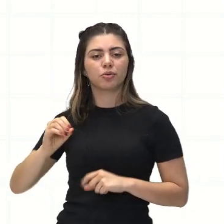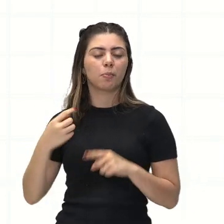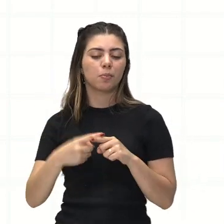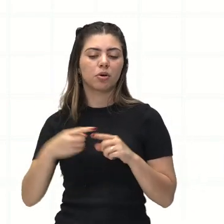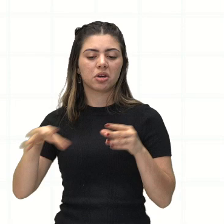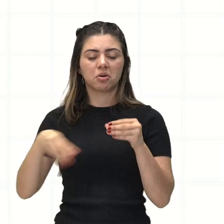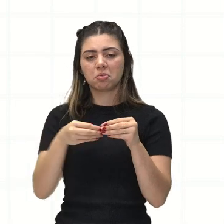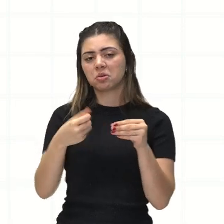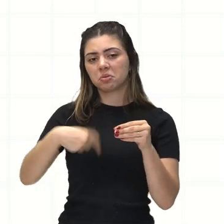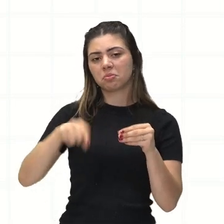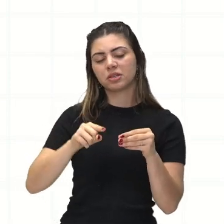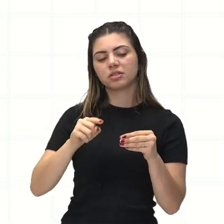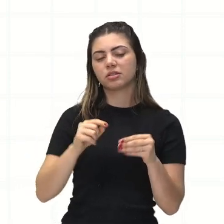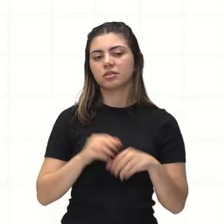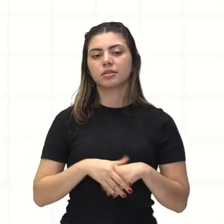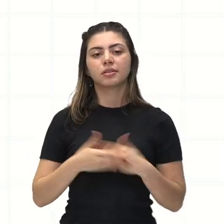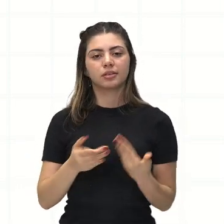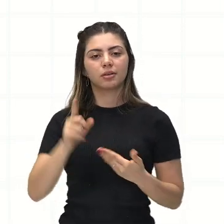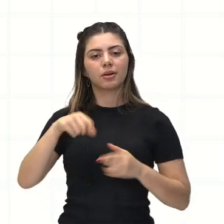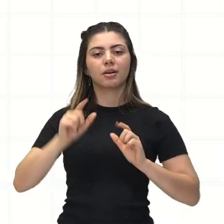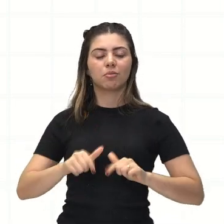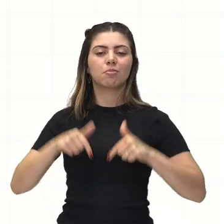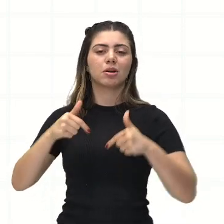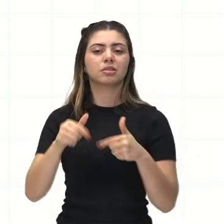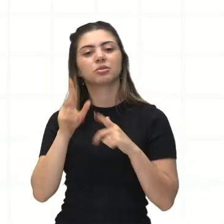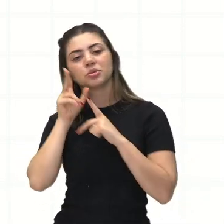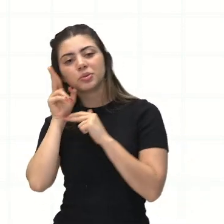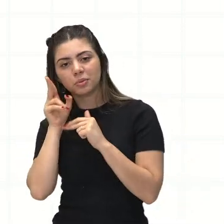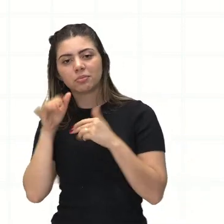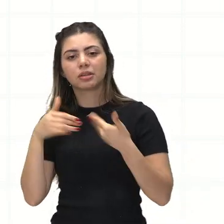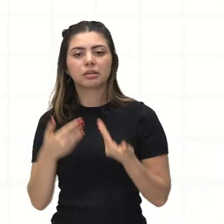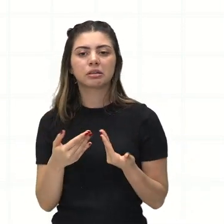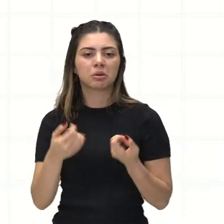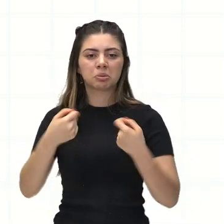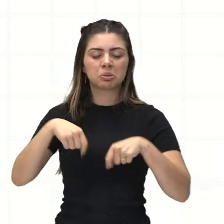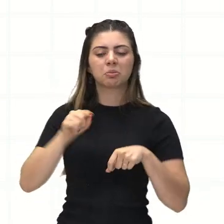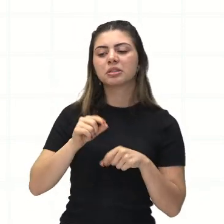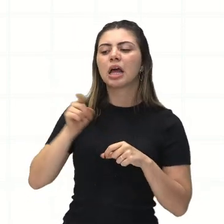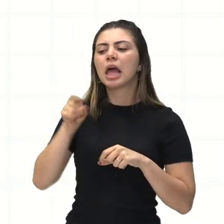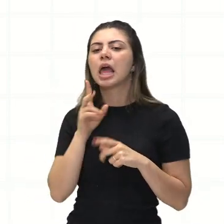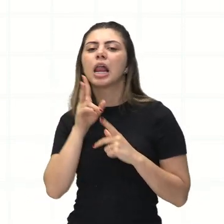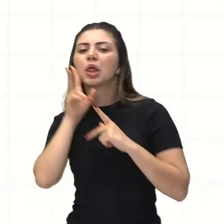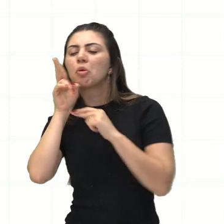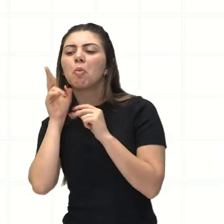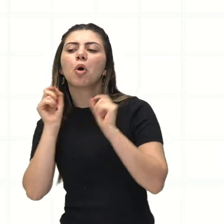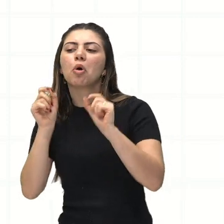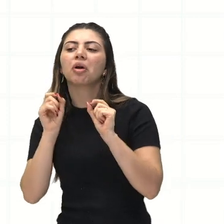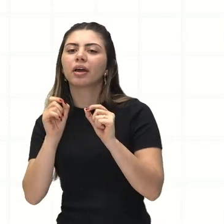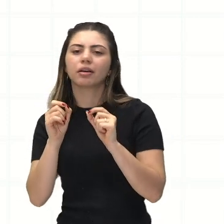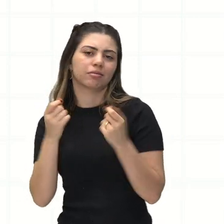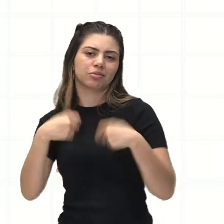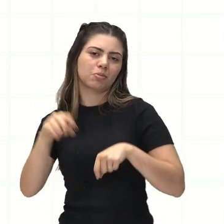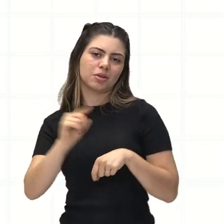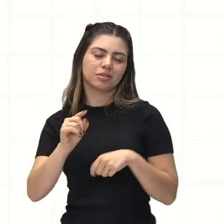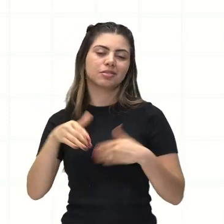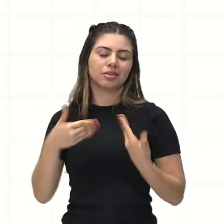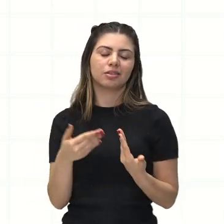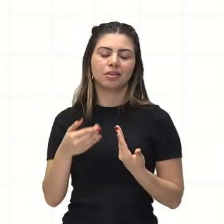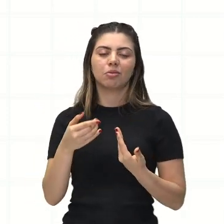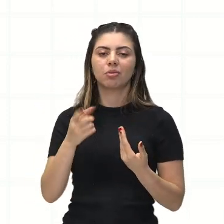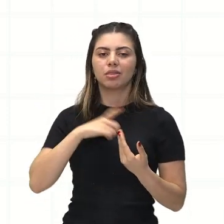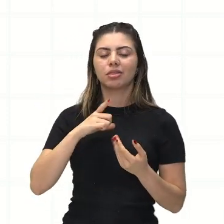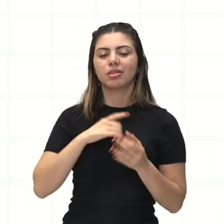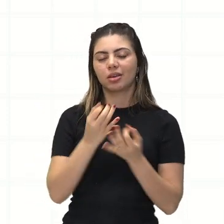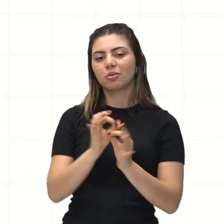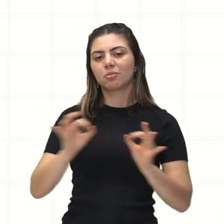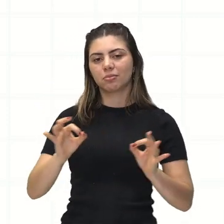significado. Ele simplesmente expressa a ação de dormir sem a necessidade de especificar o que está sendo dormido. Isso ocorre bastante